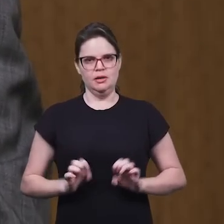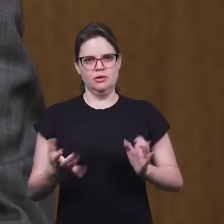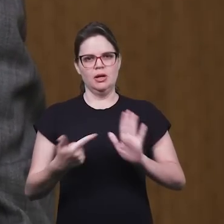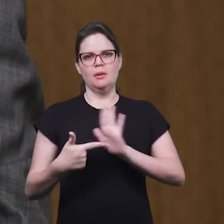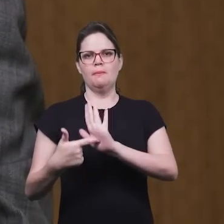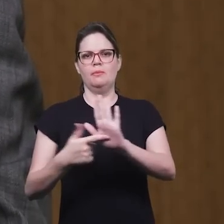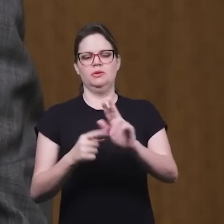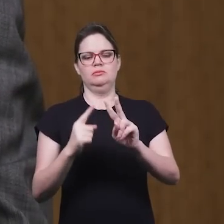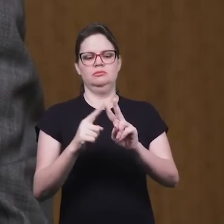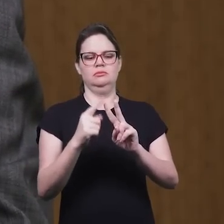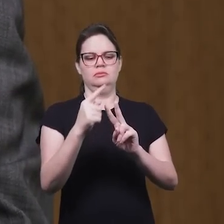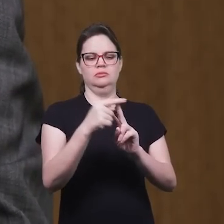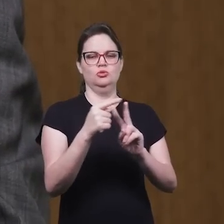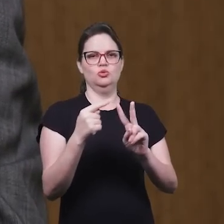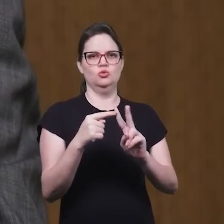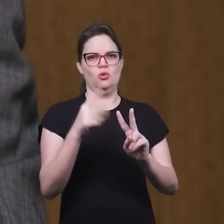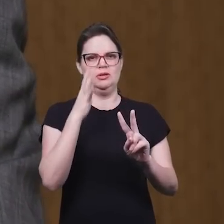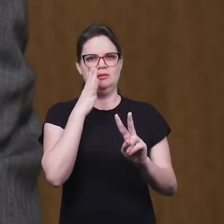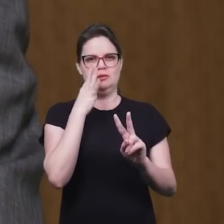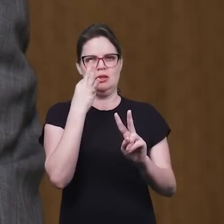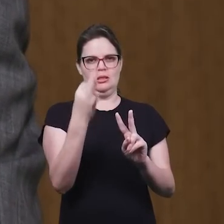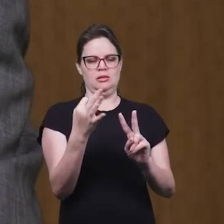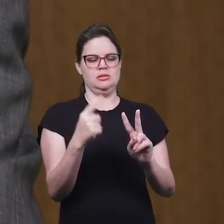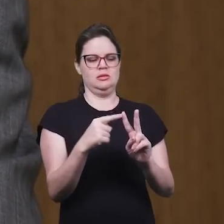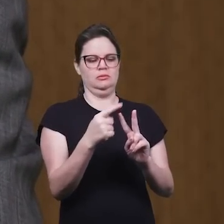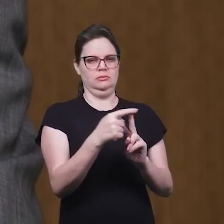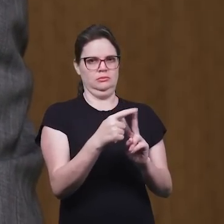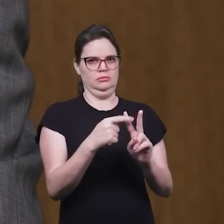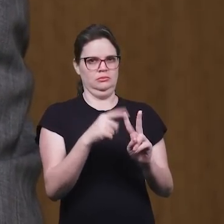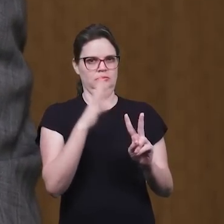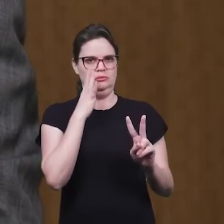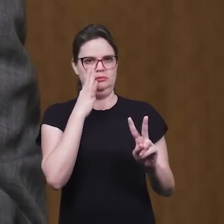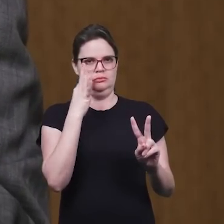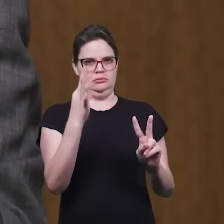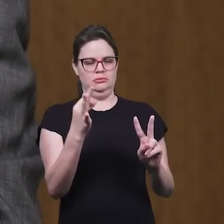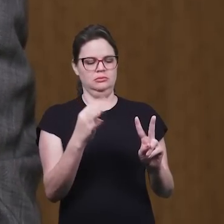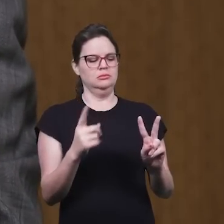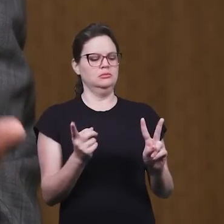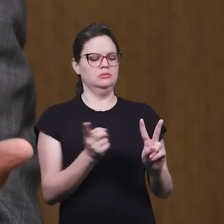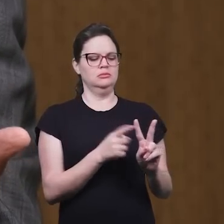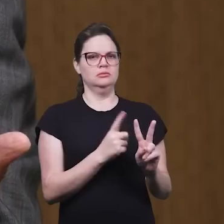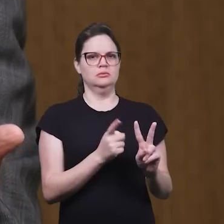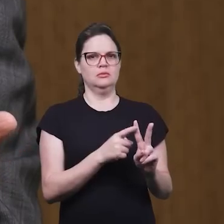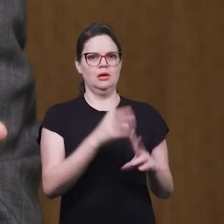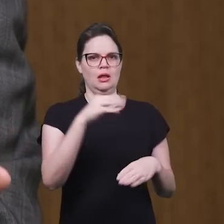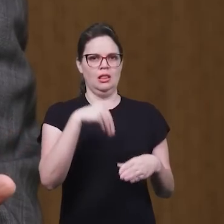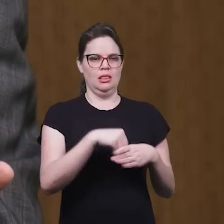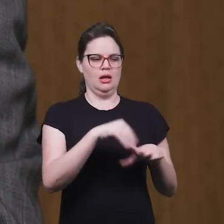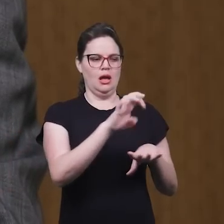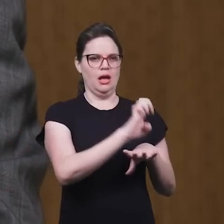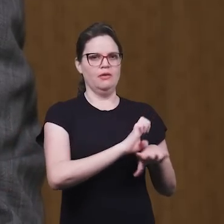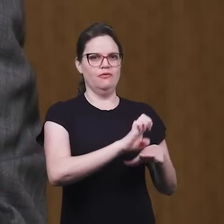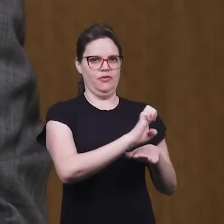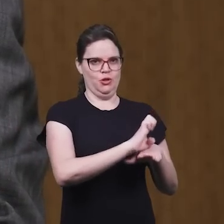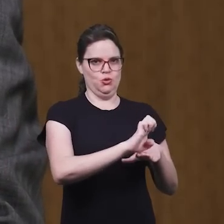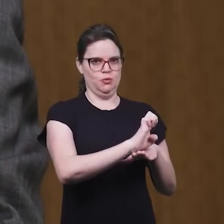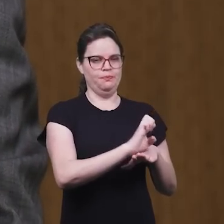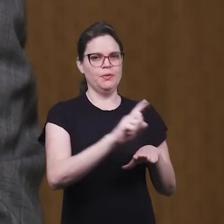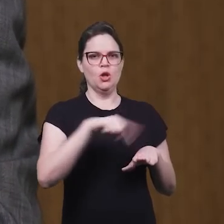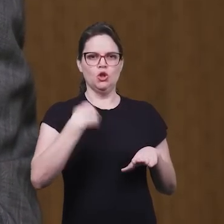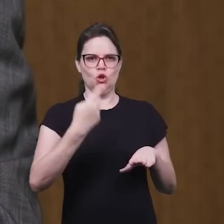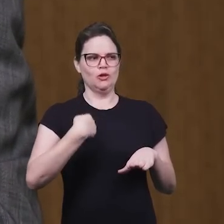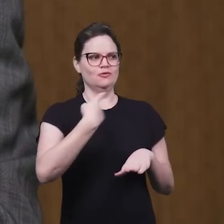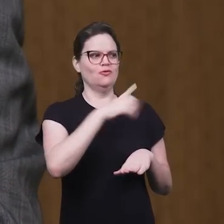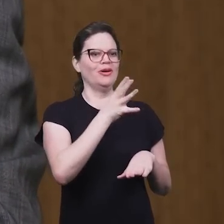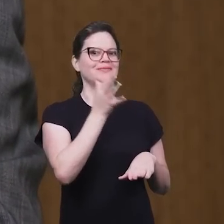pontificar aqui 2 aspectos que chamaram muita atenção, que um deles foi na cidade de Éfeso. Lá estivemos nas ruínas